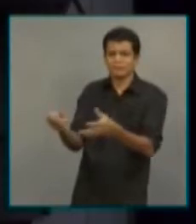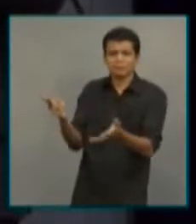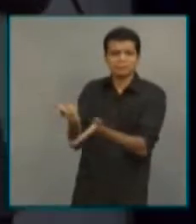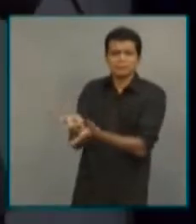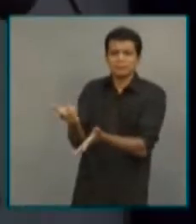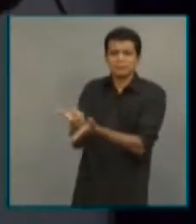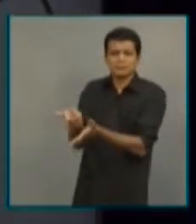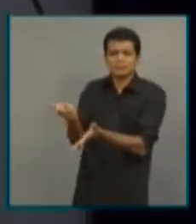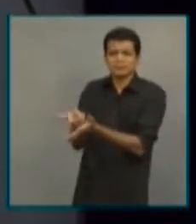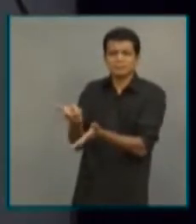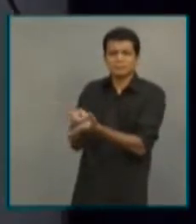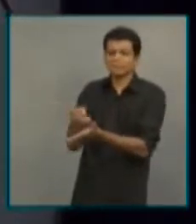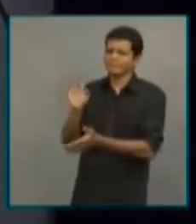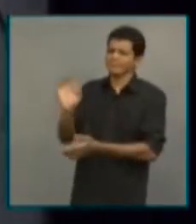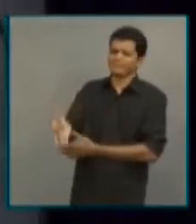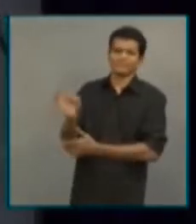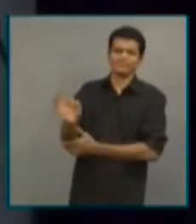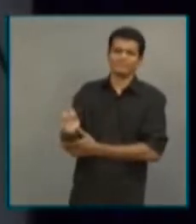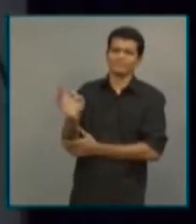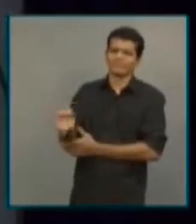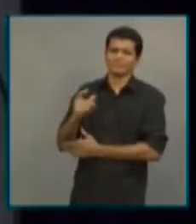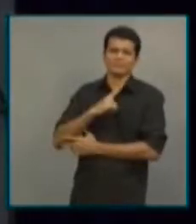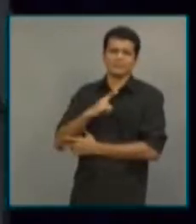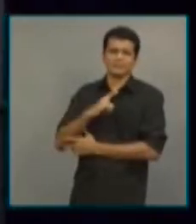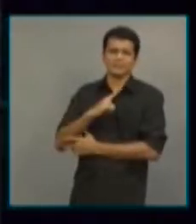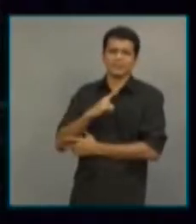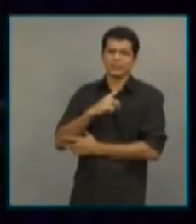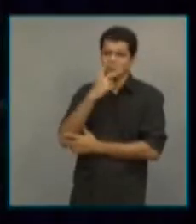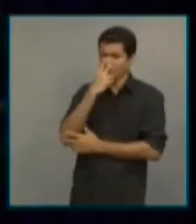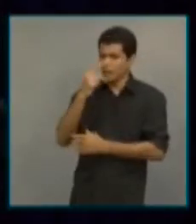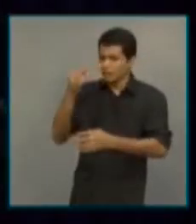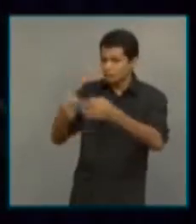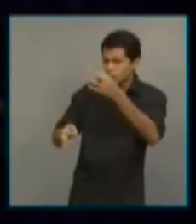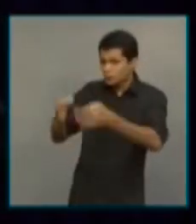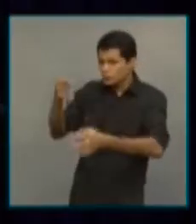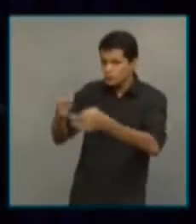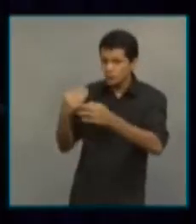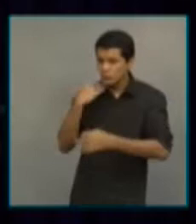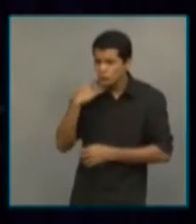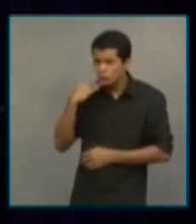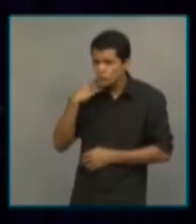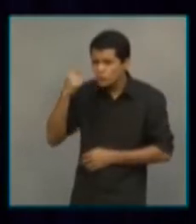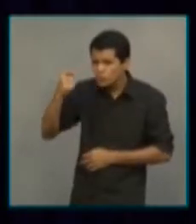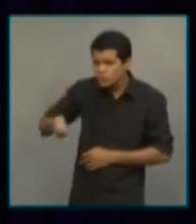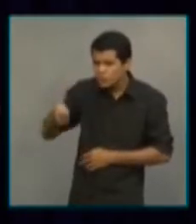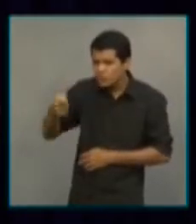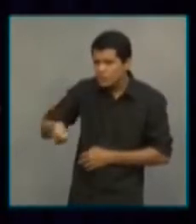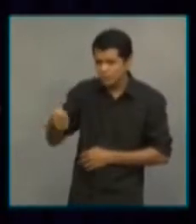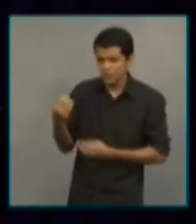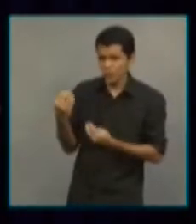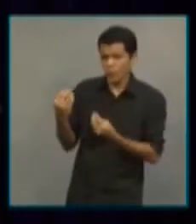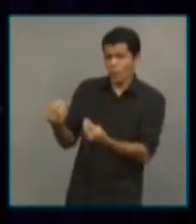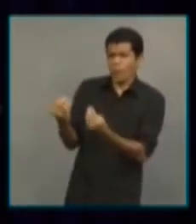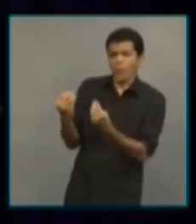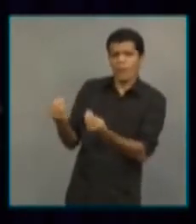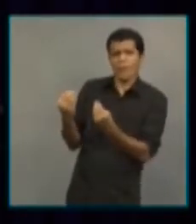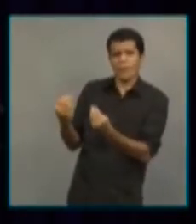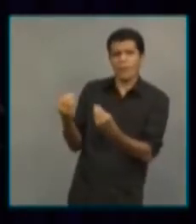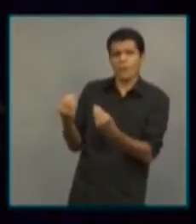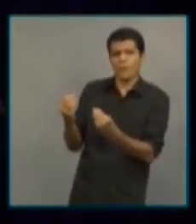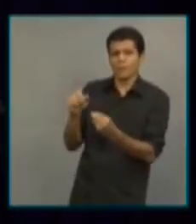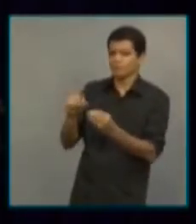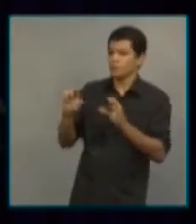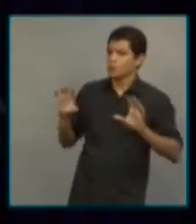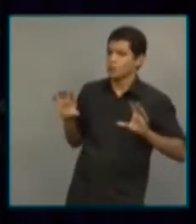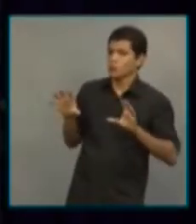chapa de vocês, tem até juiz. É uma coisa escandalosa. A chapa de vocês é a chapa do poder, é a